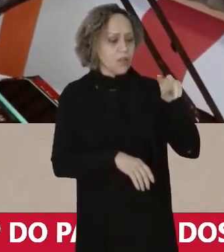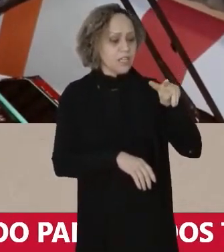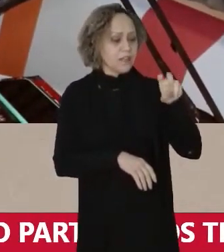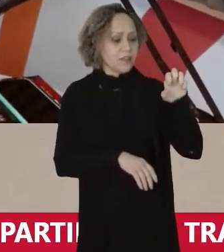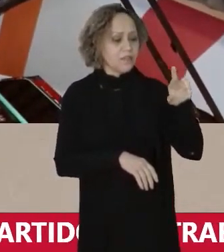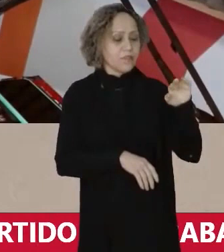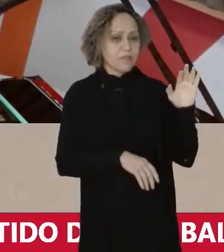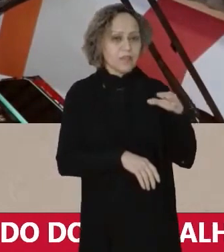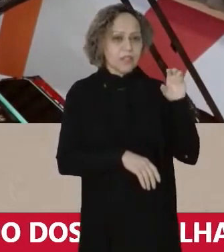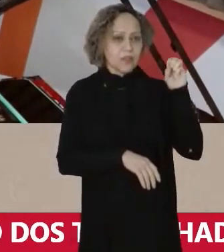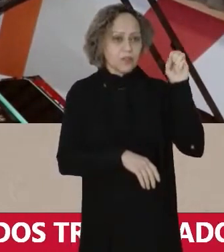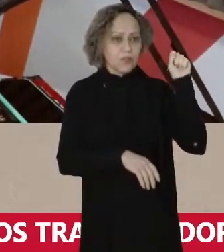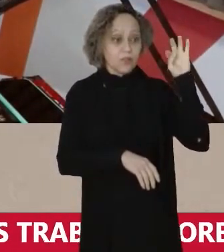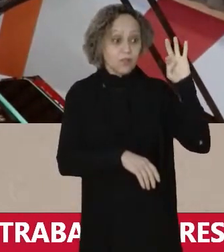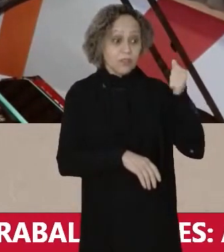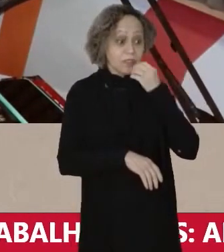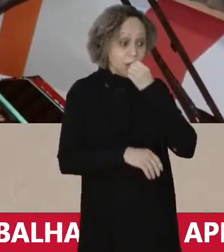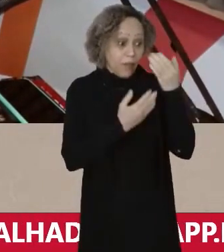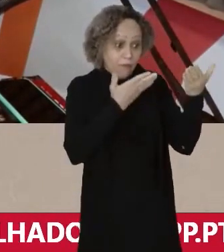muito bem-vindo ao Jornal Rádio PT.